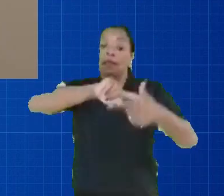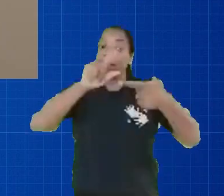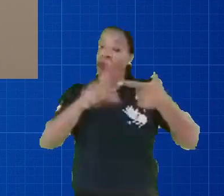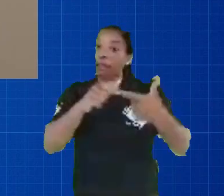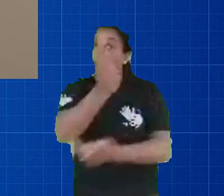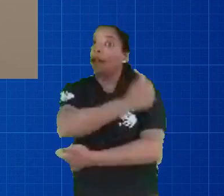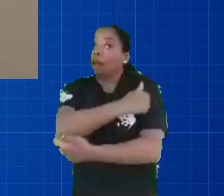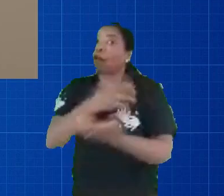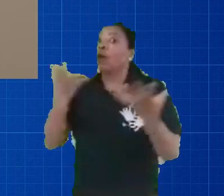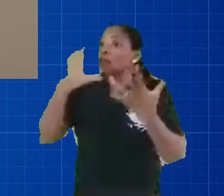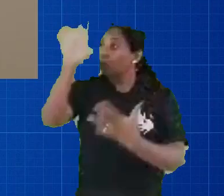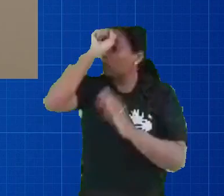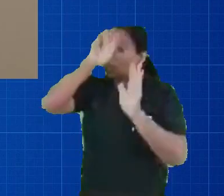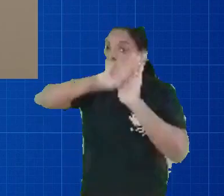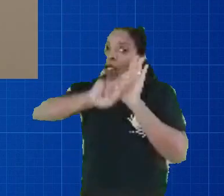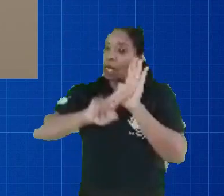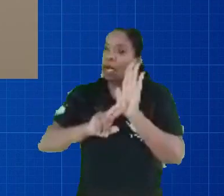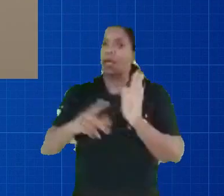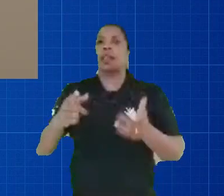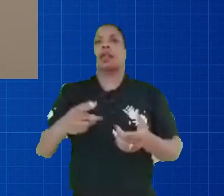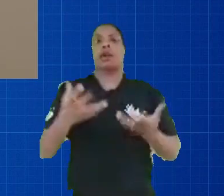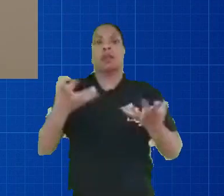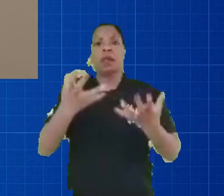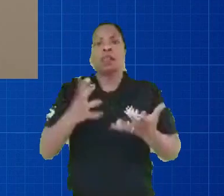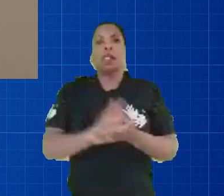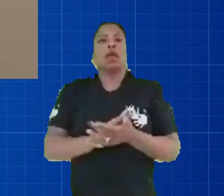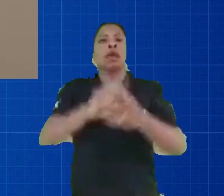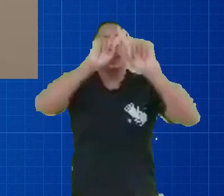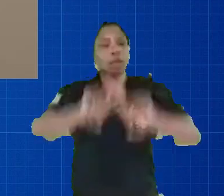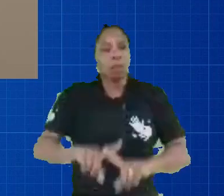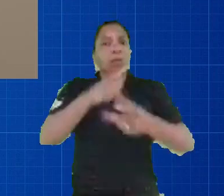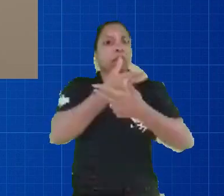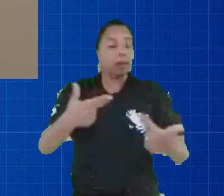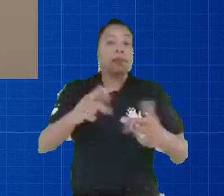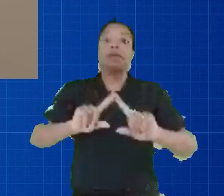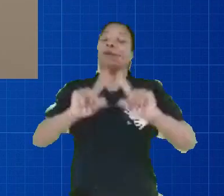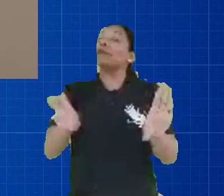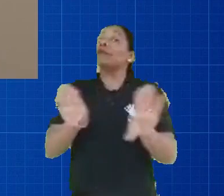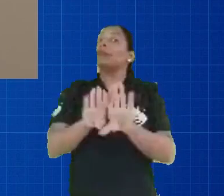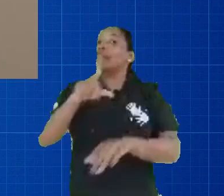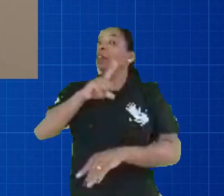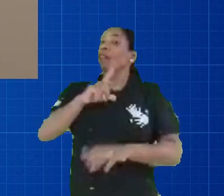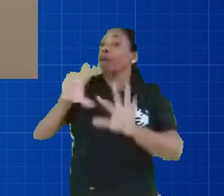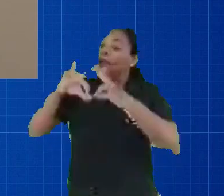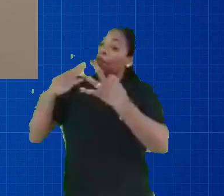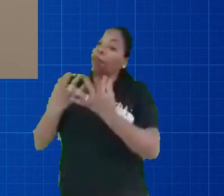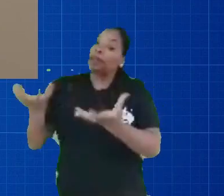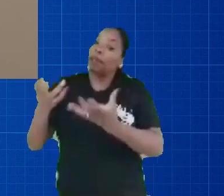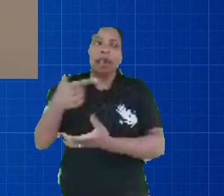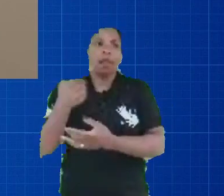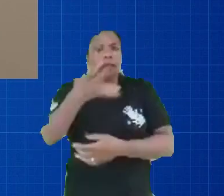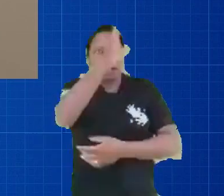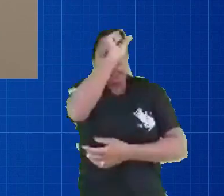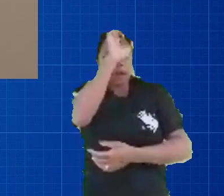faça uma atividade física para melhorar a sua condição, né? Então, o badminton é um bom esporte que mexe bastante com a parte cardiorrespiratória